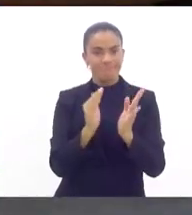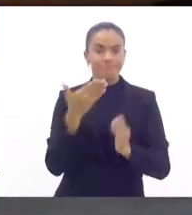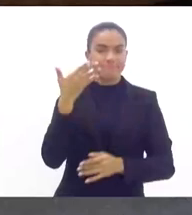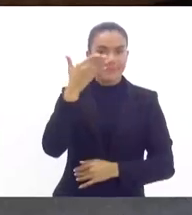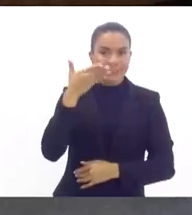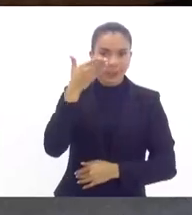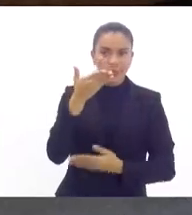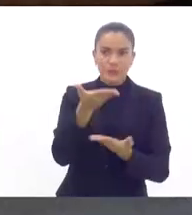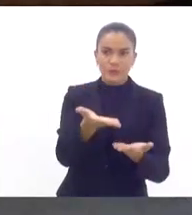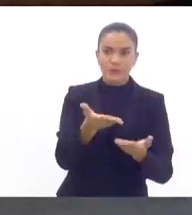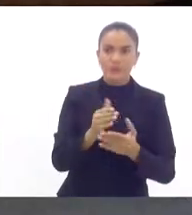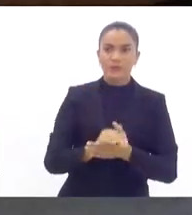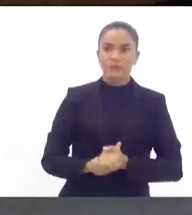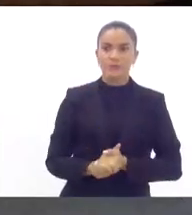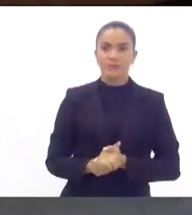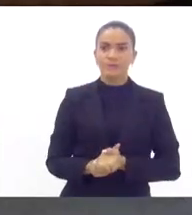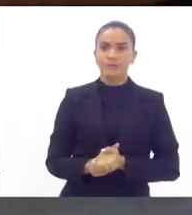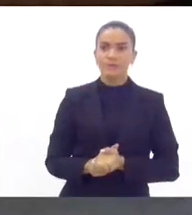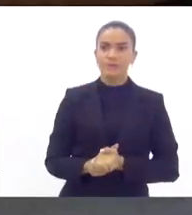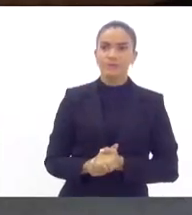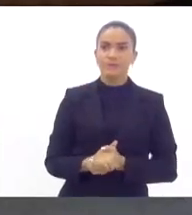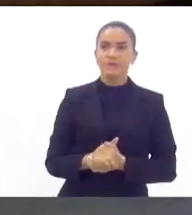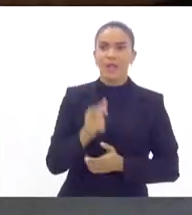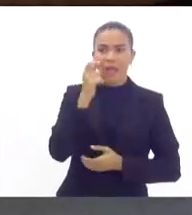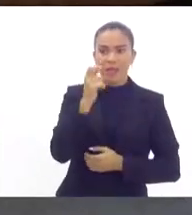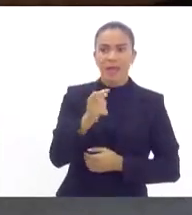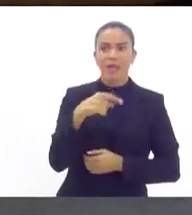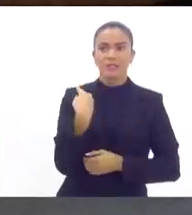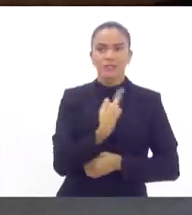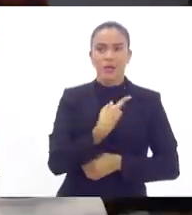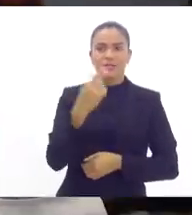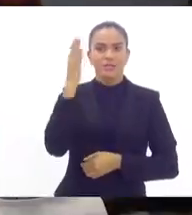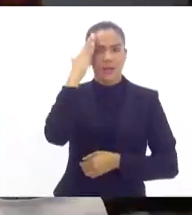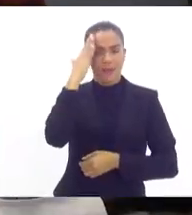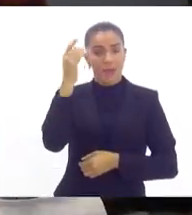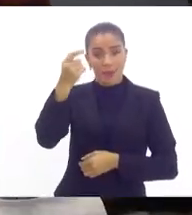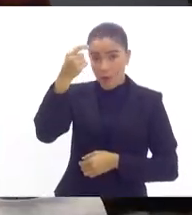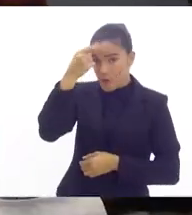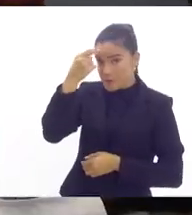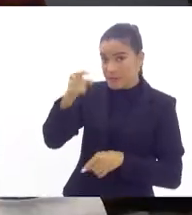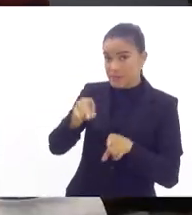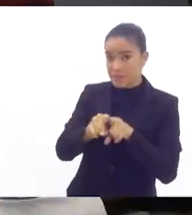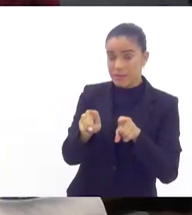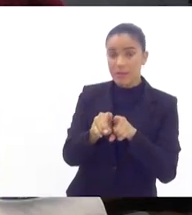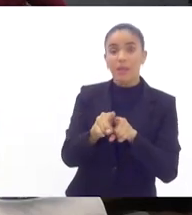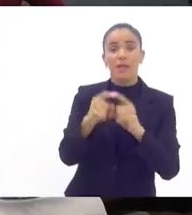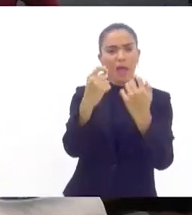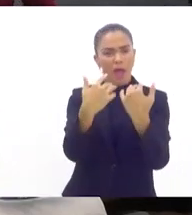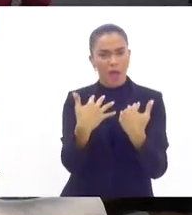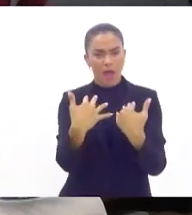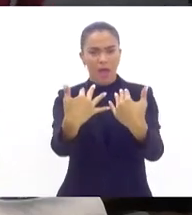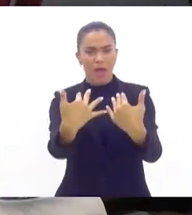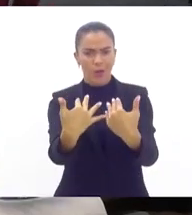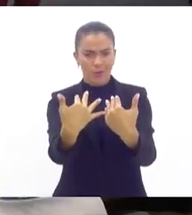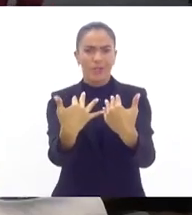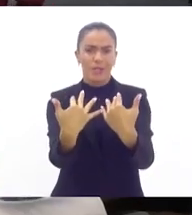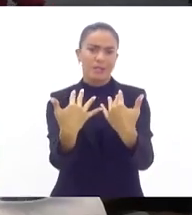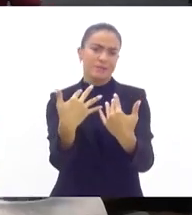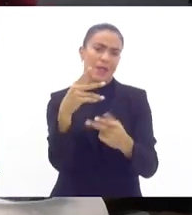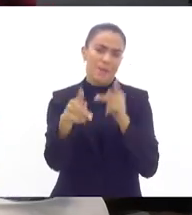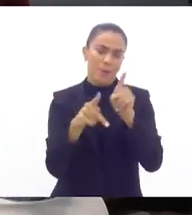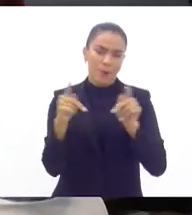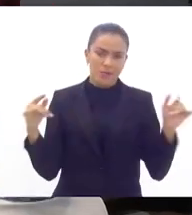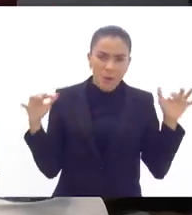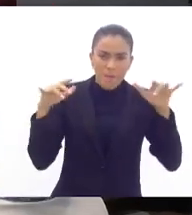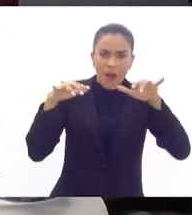é interessante nós termos conhecimento e consciência de que as audiências públicas é para ouvir a